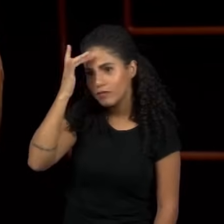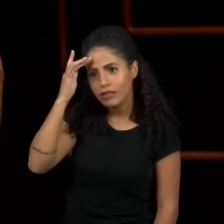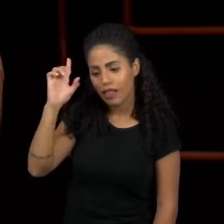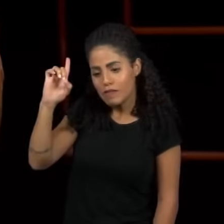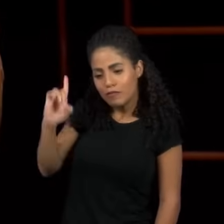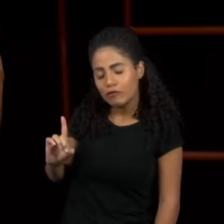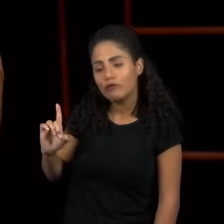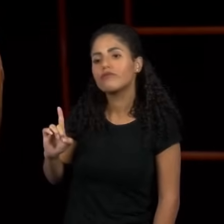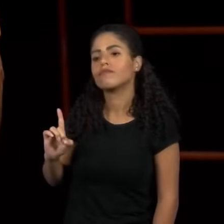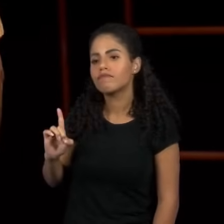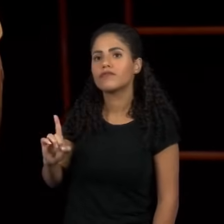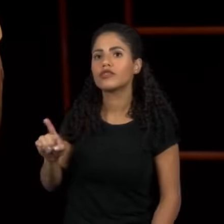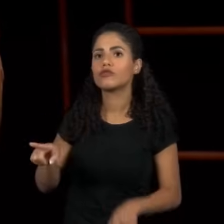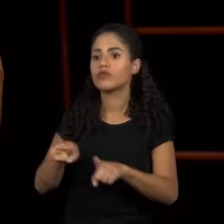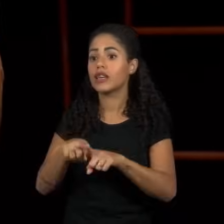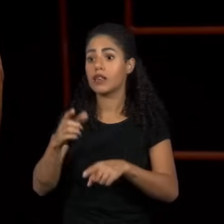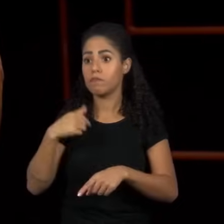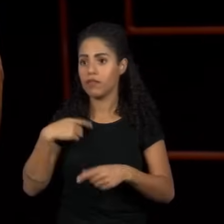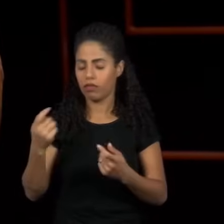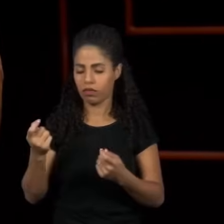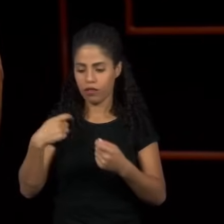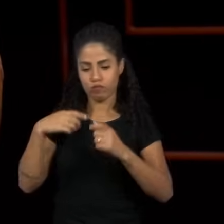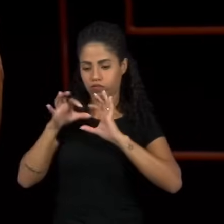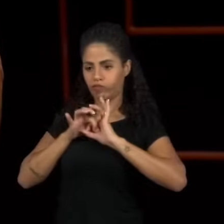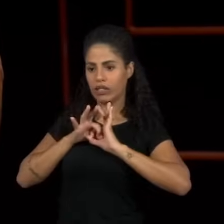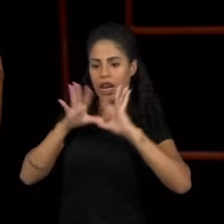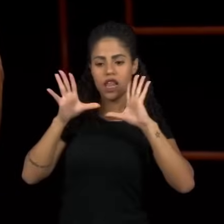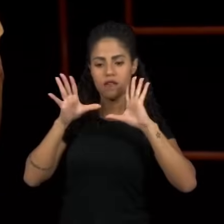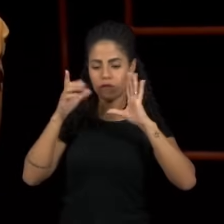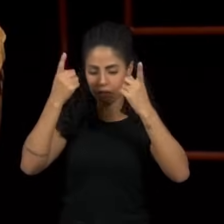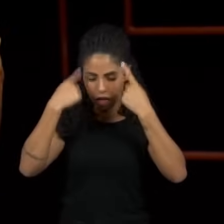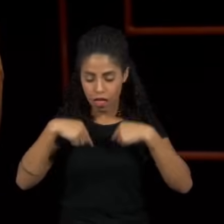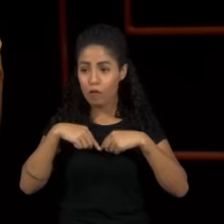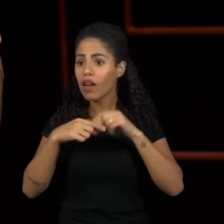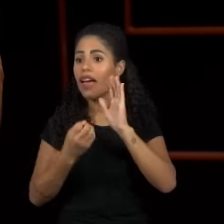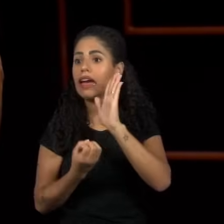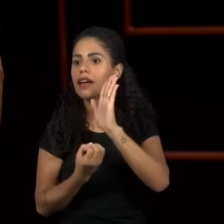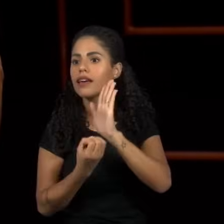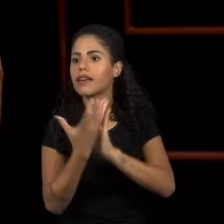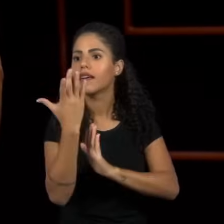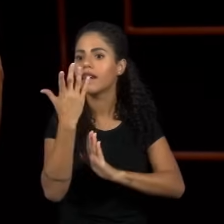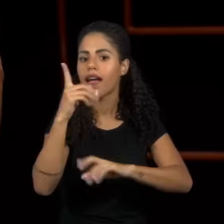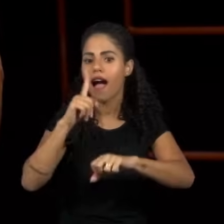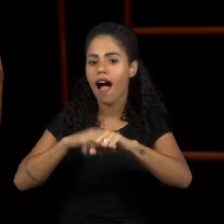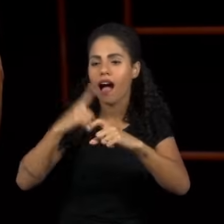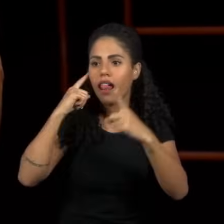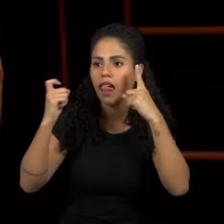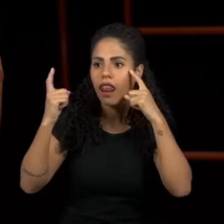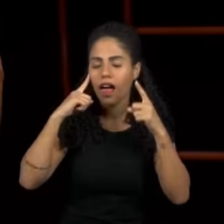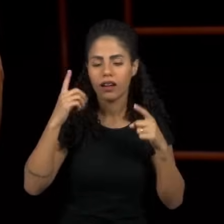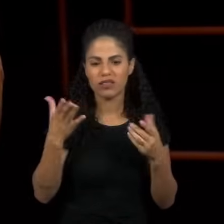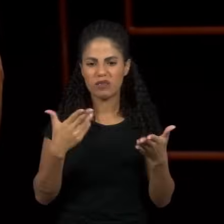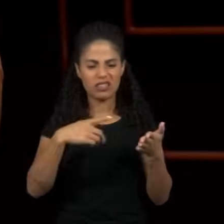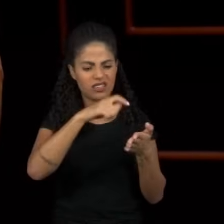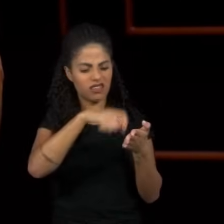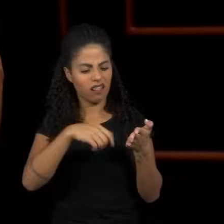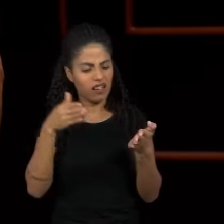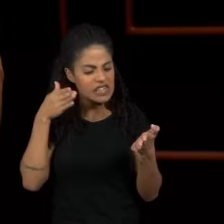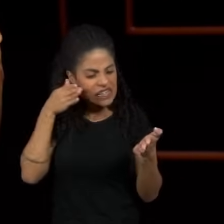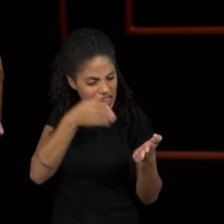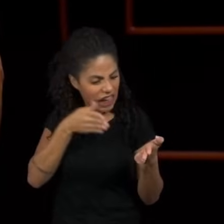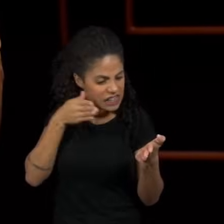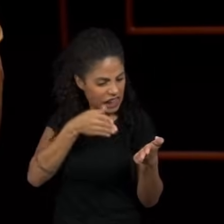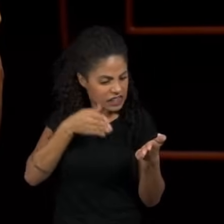diretor que me permitiu criar, sabe? Sem uma ideia pré-concebida do que